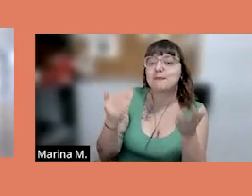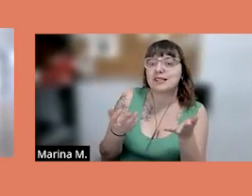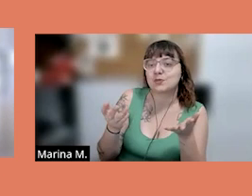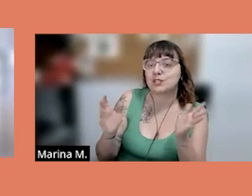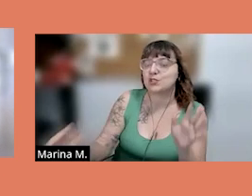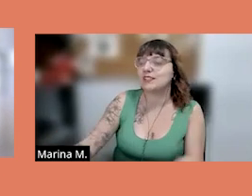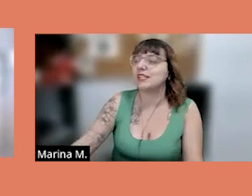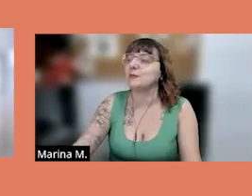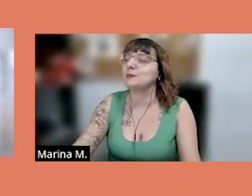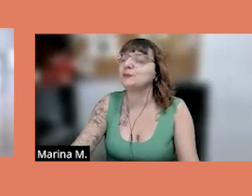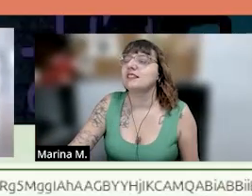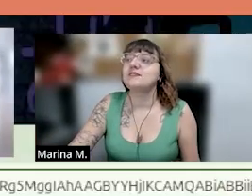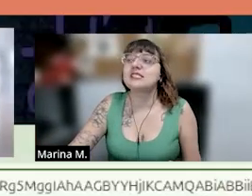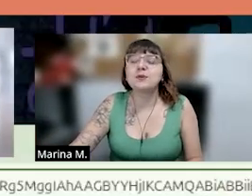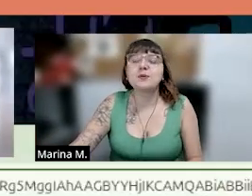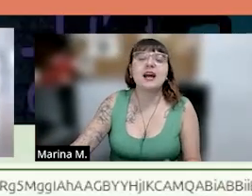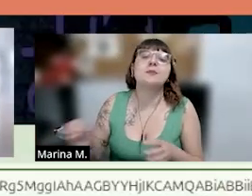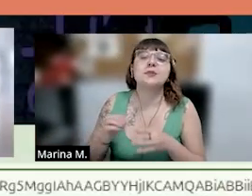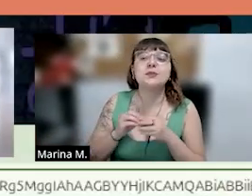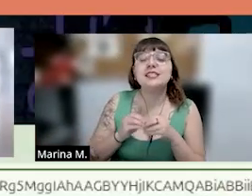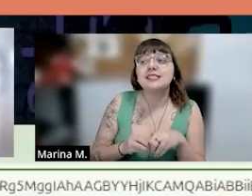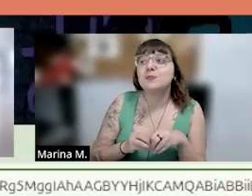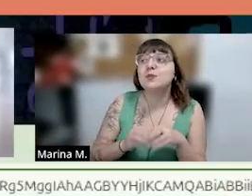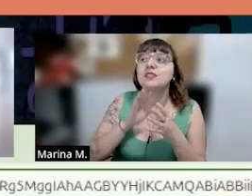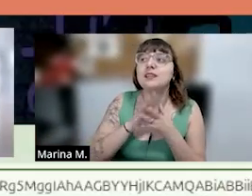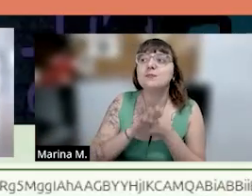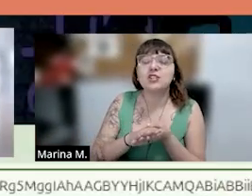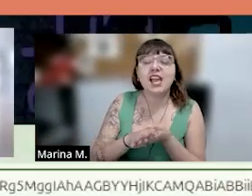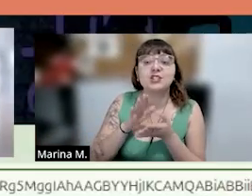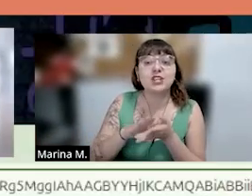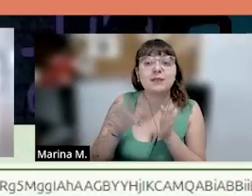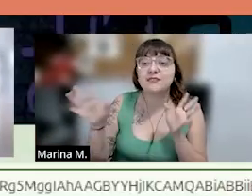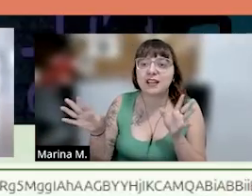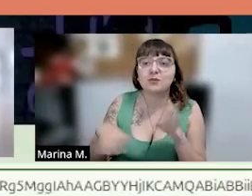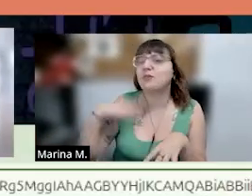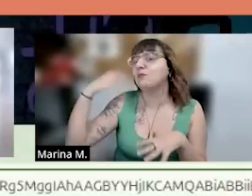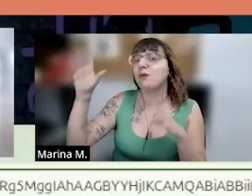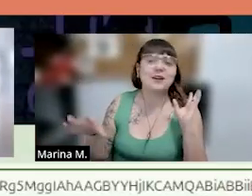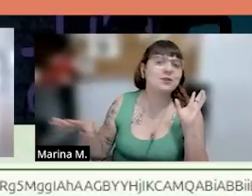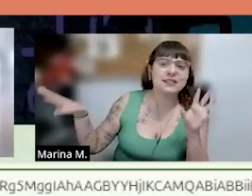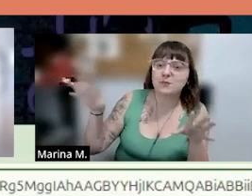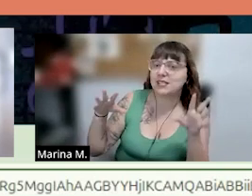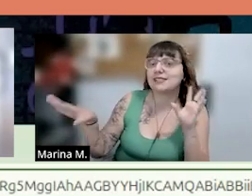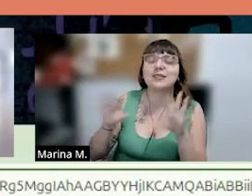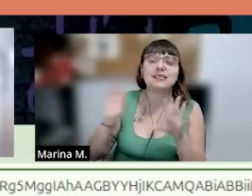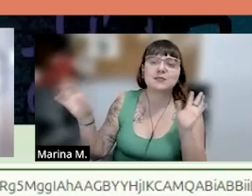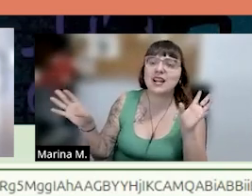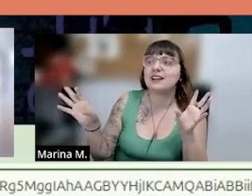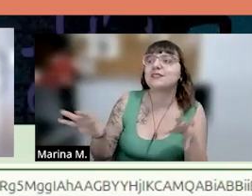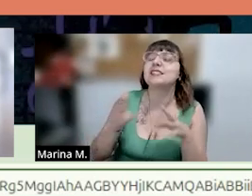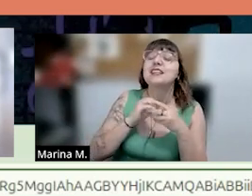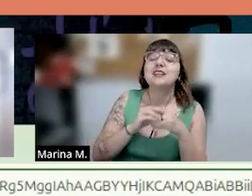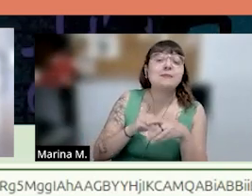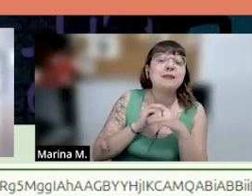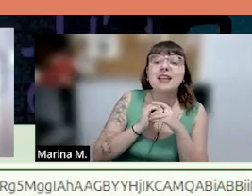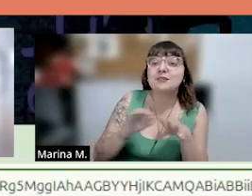passo a passo que a gente vai seguir. Se você procurar por municípios e BGE Shapefile ou qualquer outra combinação dessas